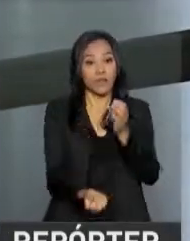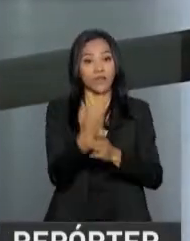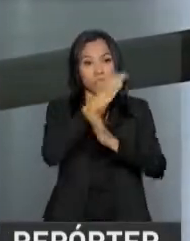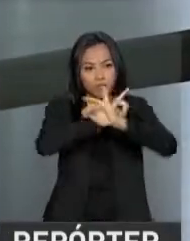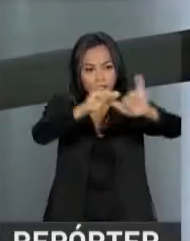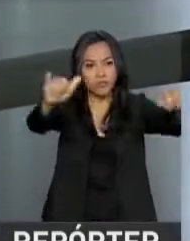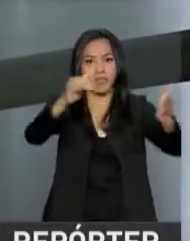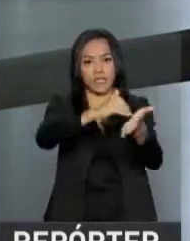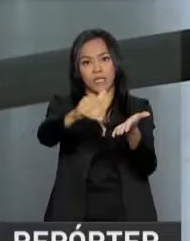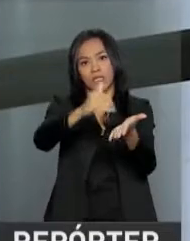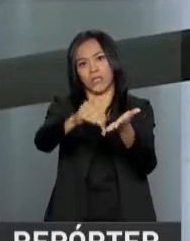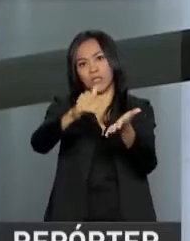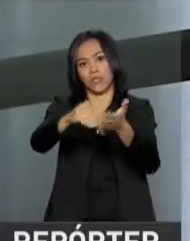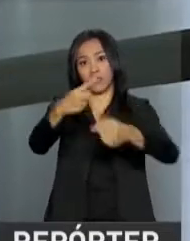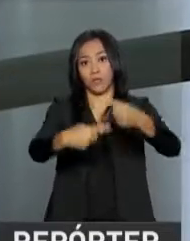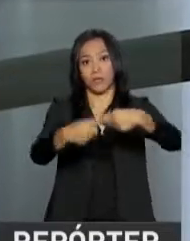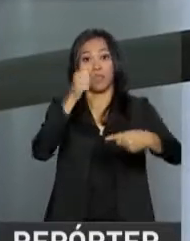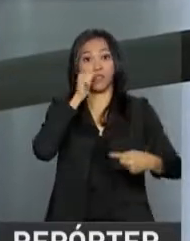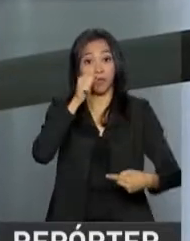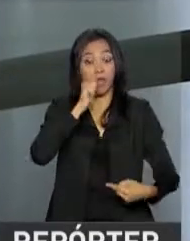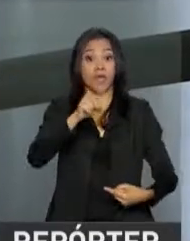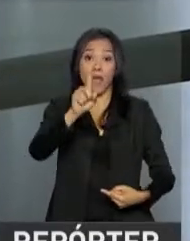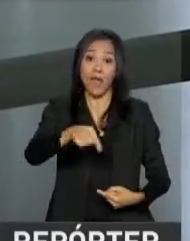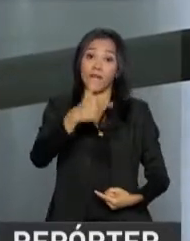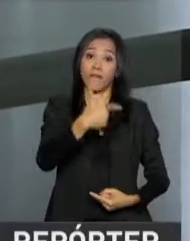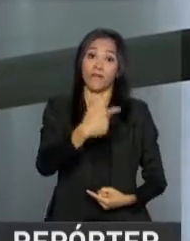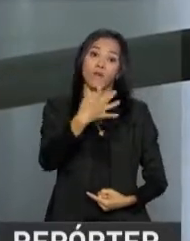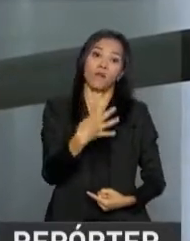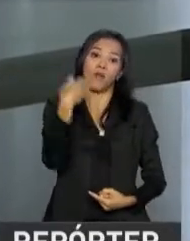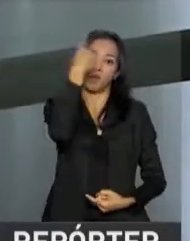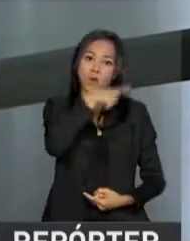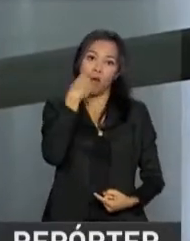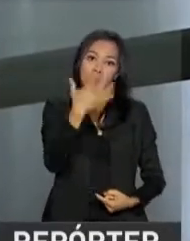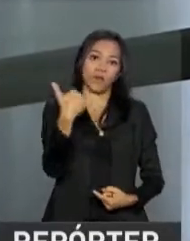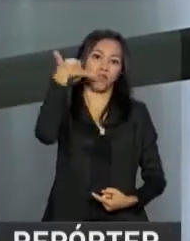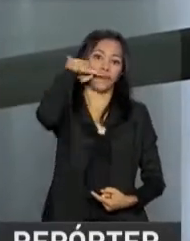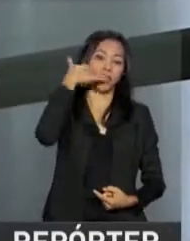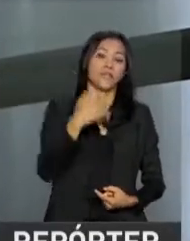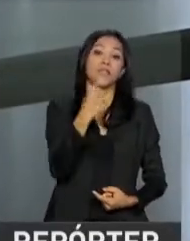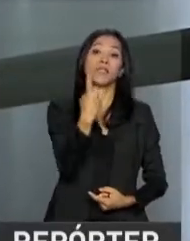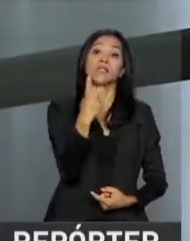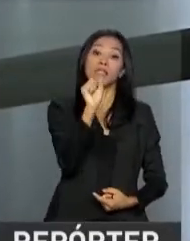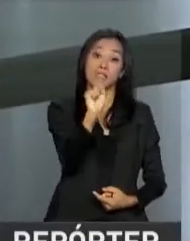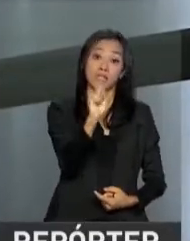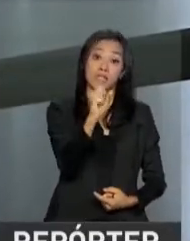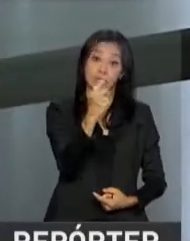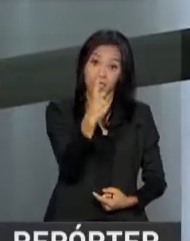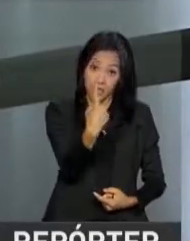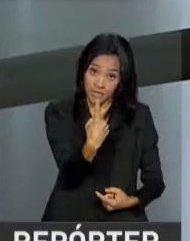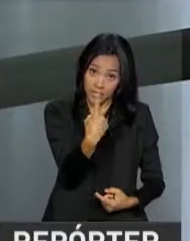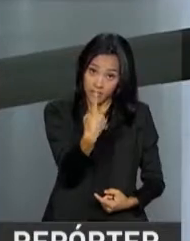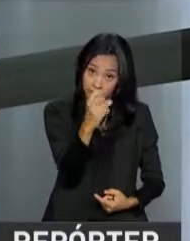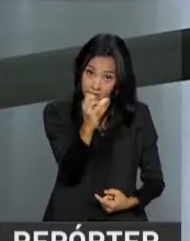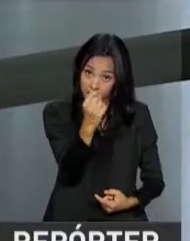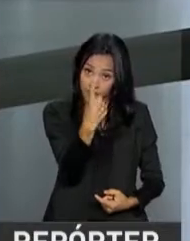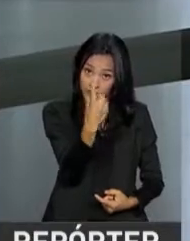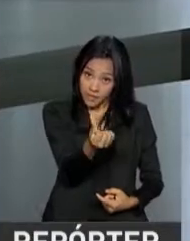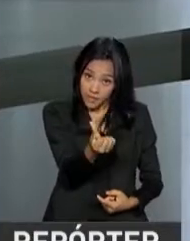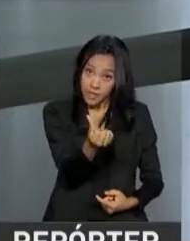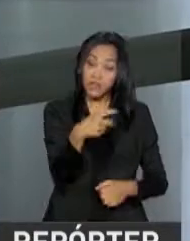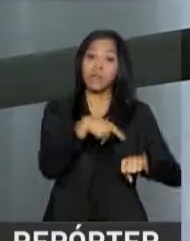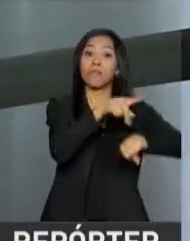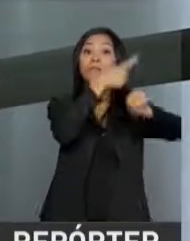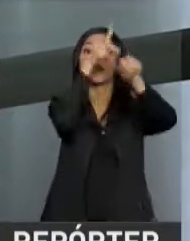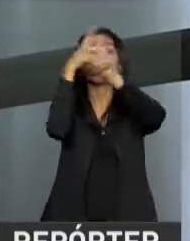é que funciona durante 24 horas e atende 16 países além do brasil inteiro então qualquer pessoa